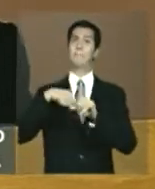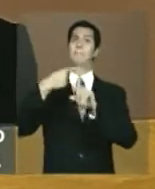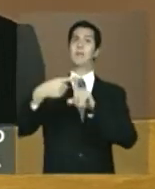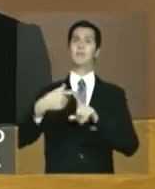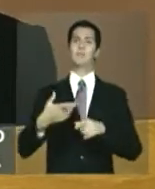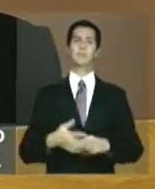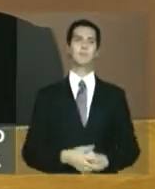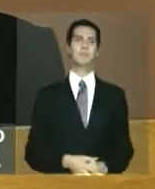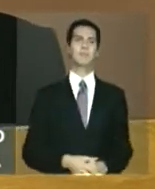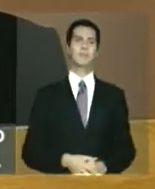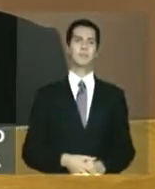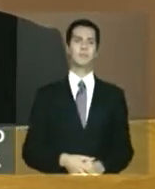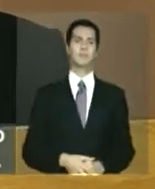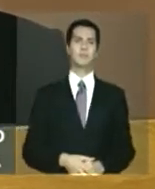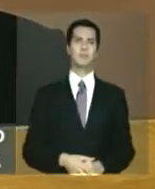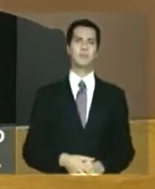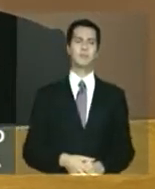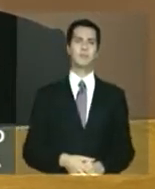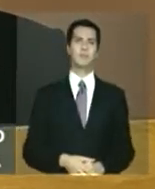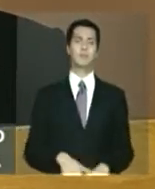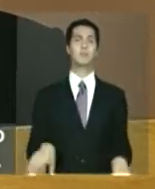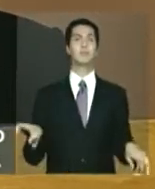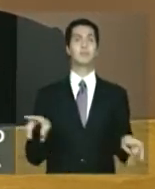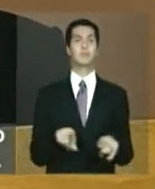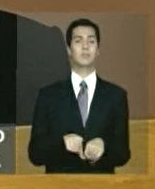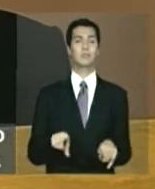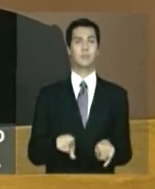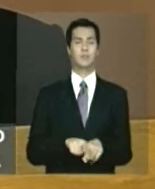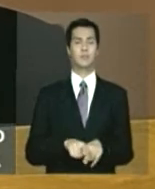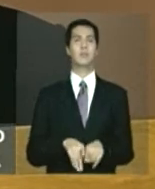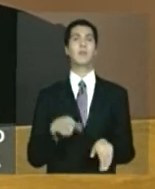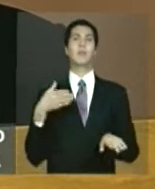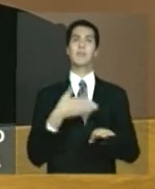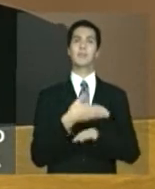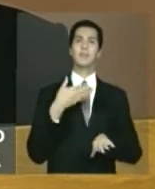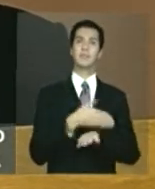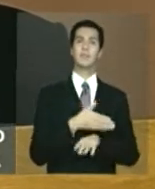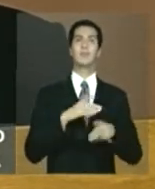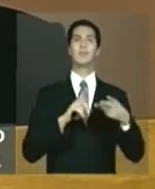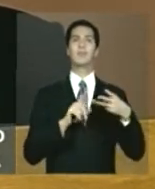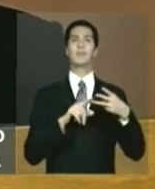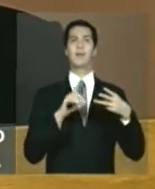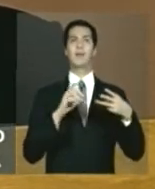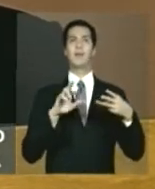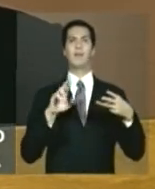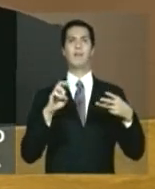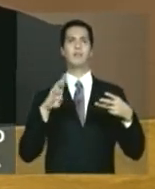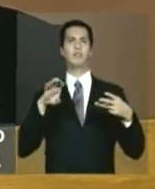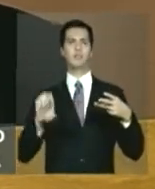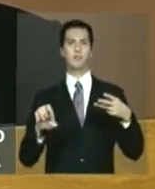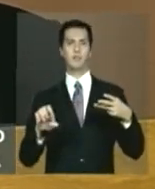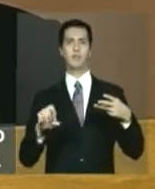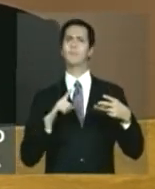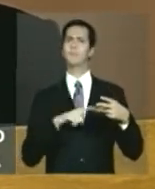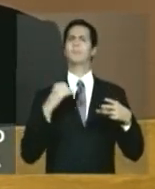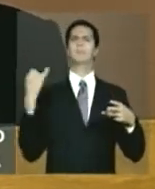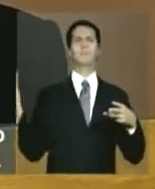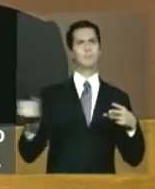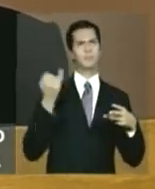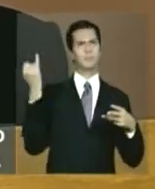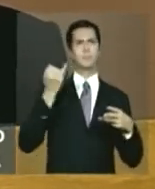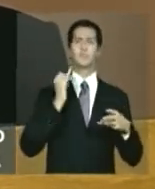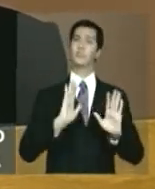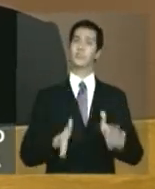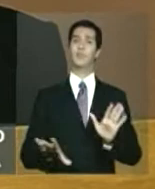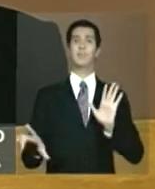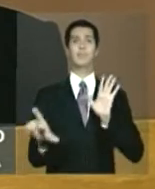garantiu a ampliação do acesso à creches isso é fundamental porque já é lei